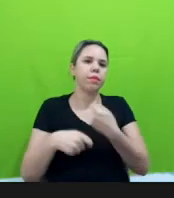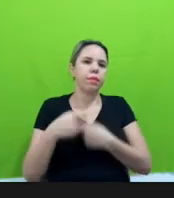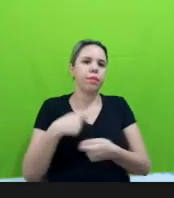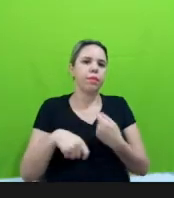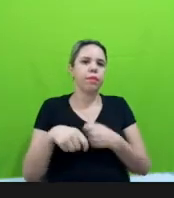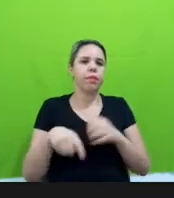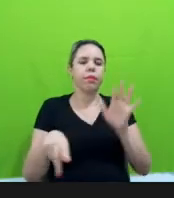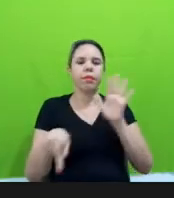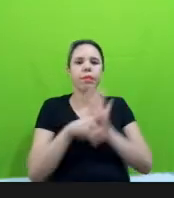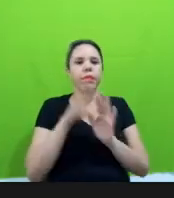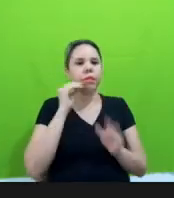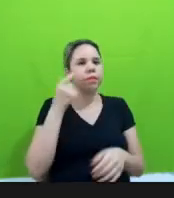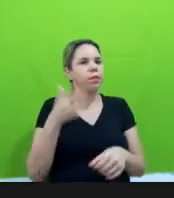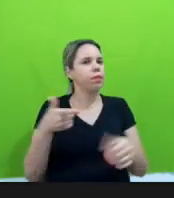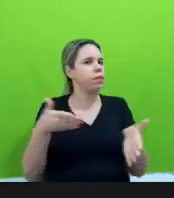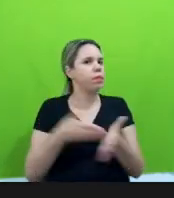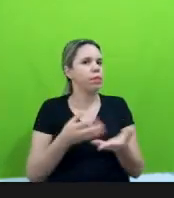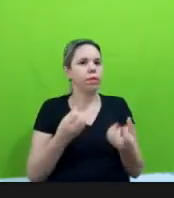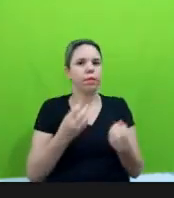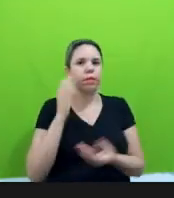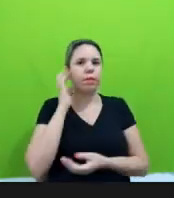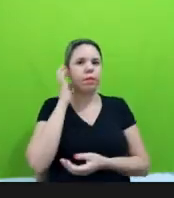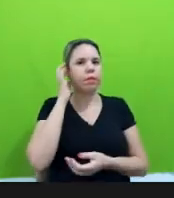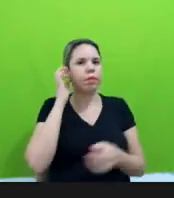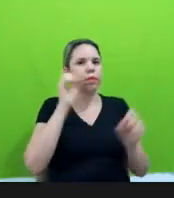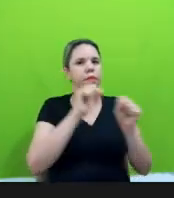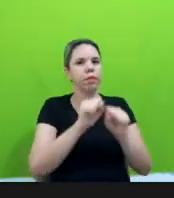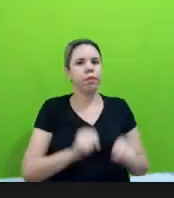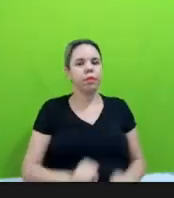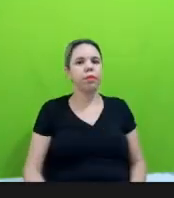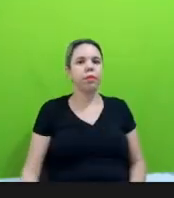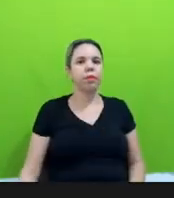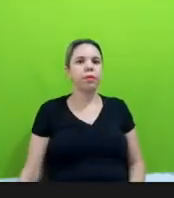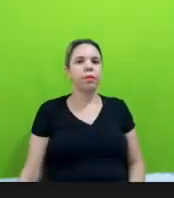consegue ter acesso aos dados ou a um sistema eficiente?